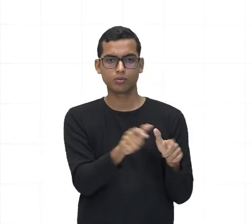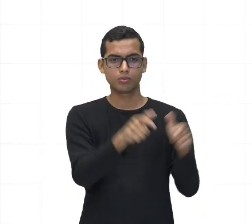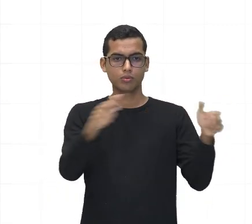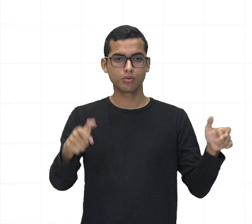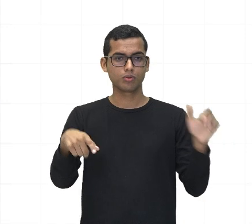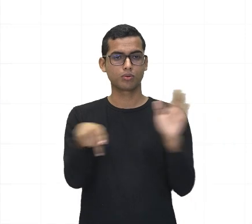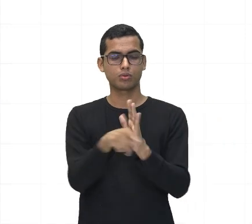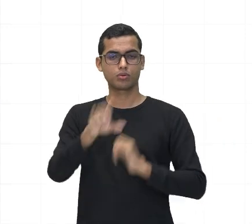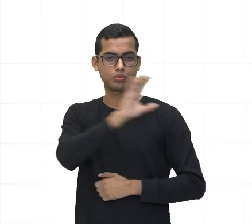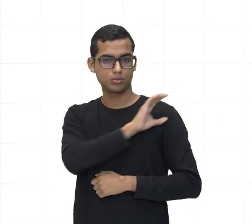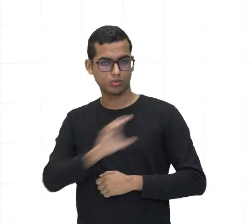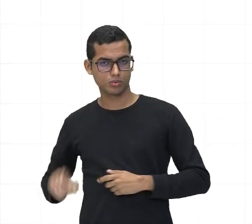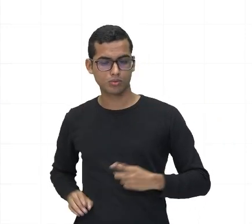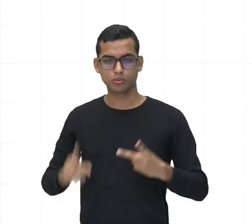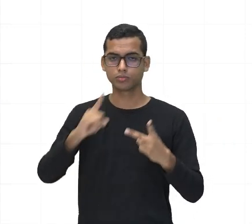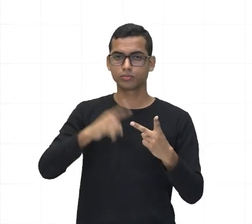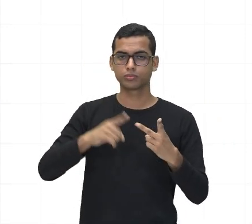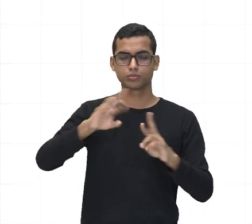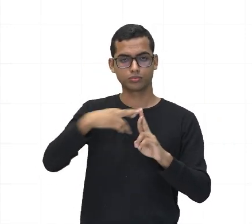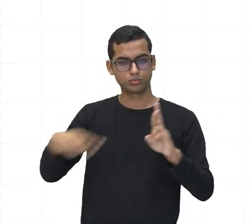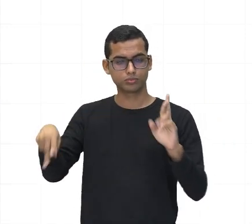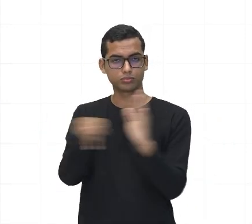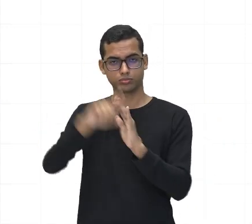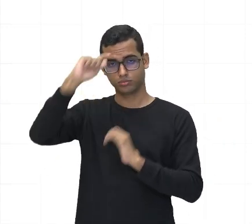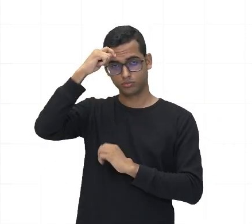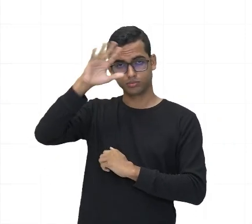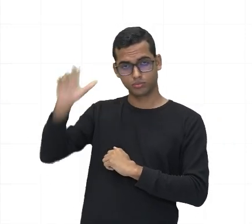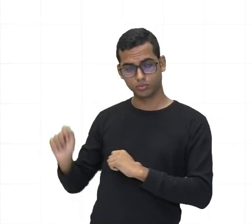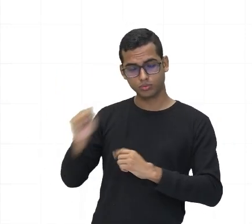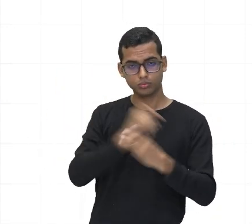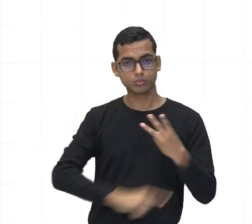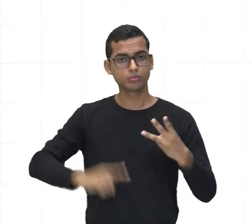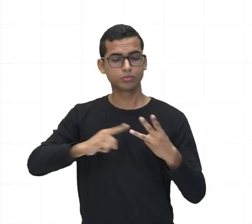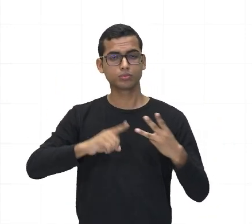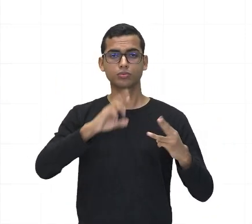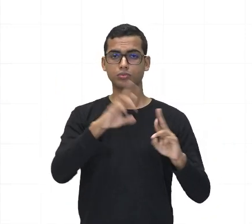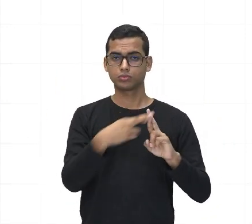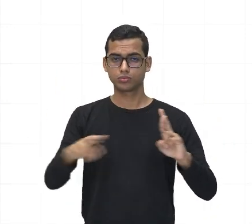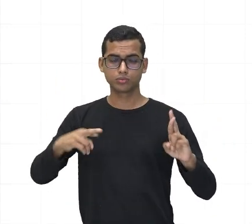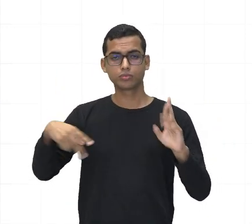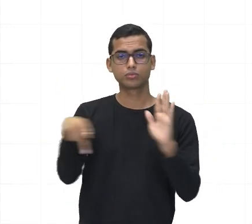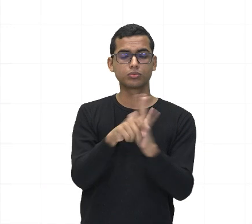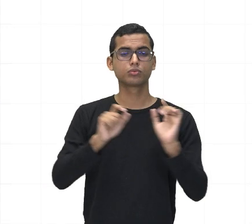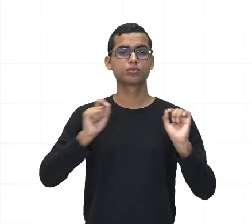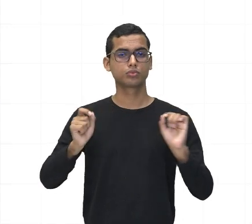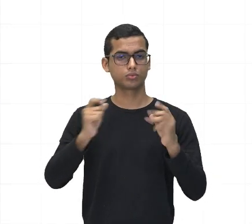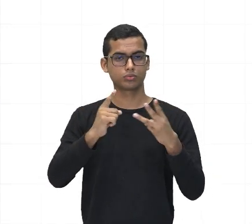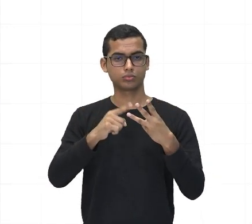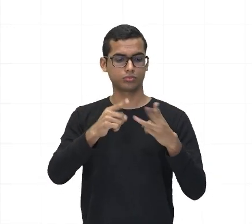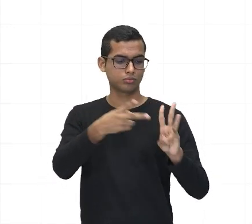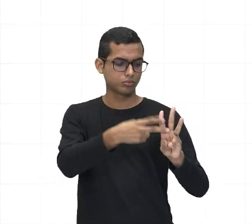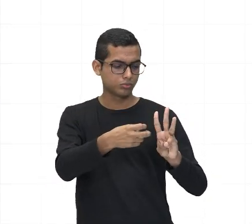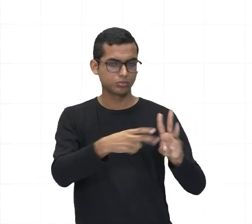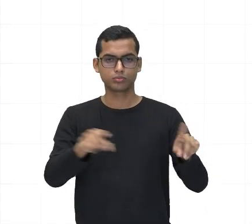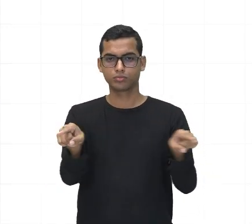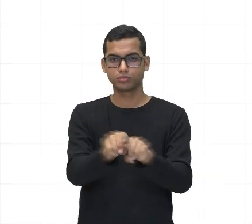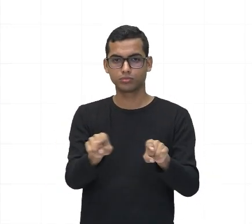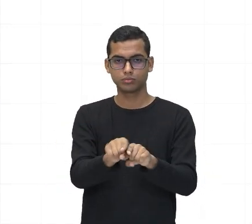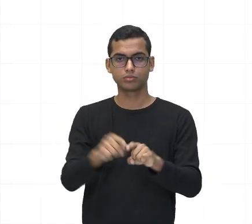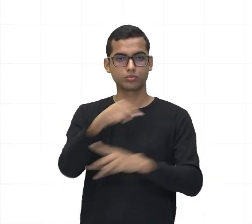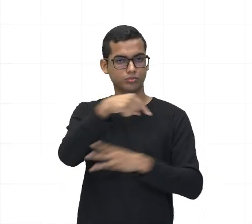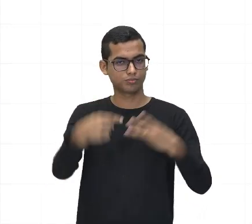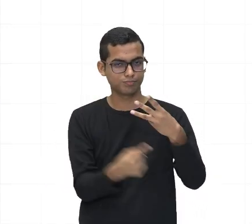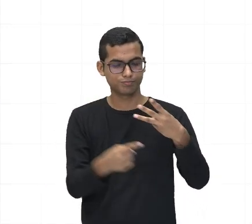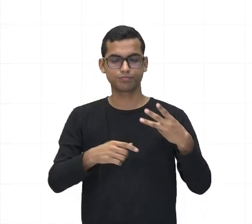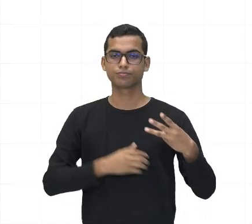cristãos, são as religiões de matriz africana e as religiões de matriz indígena. Então,